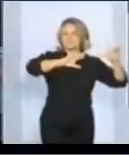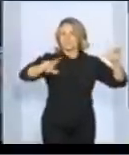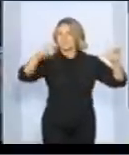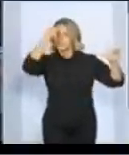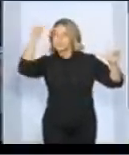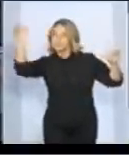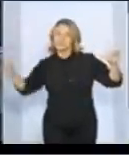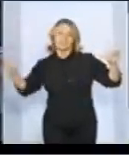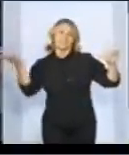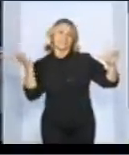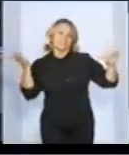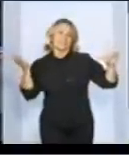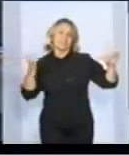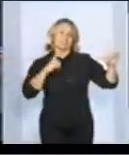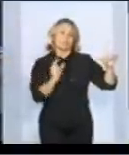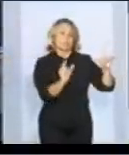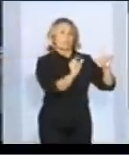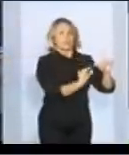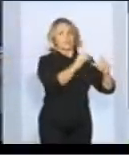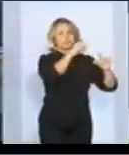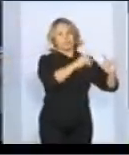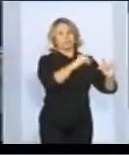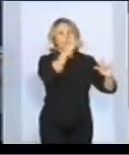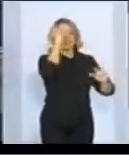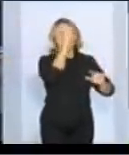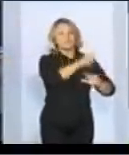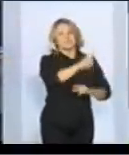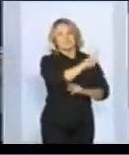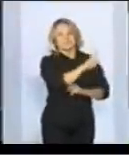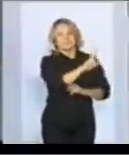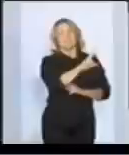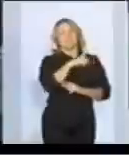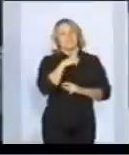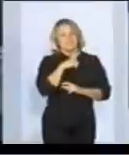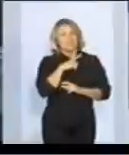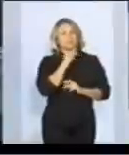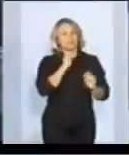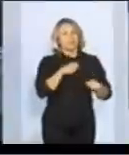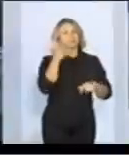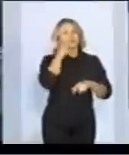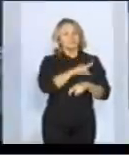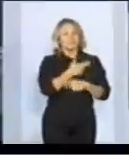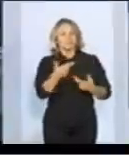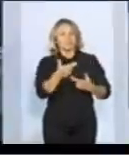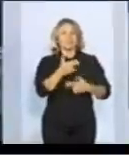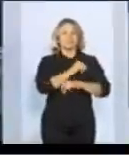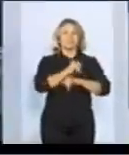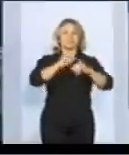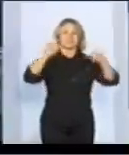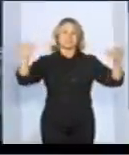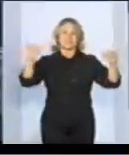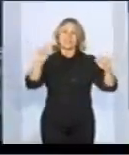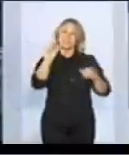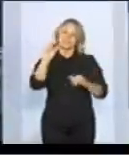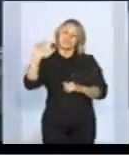espaço para ser mais atrativo. Eventualmente, eu tenho menos espaço para obter mais recursos com publicidade e abaixar meu preço para o